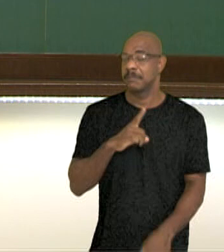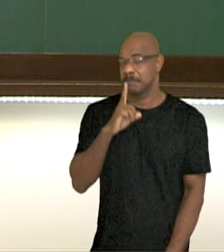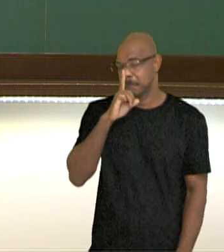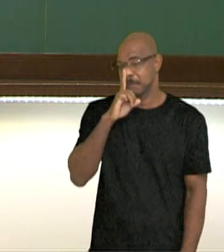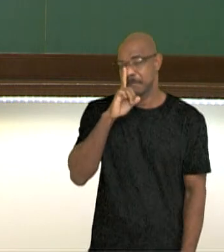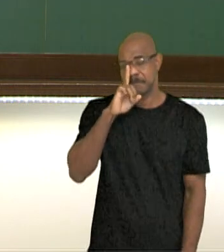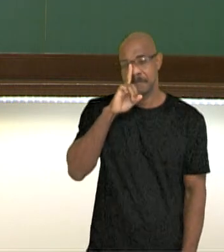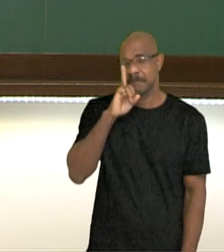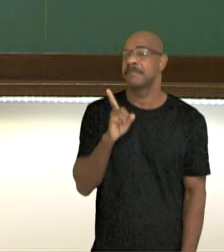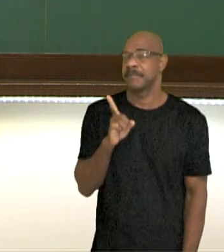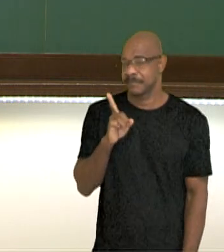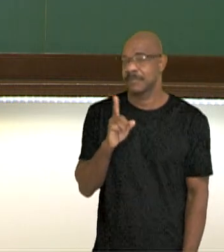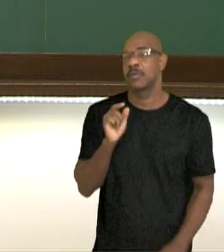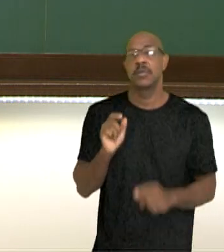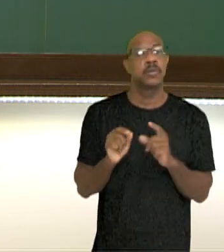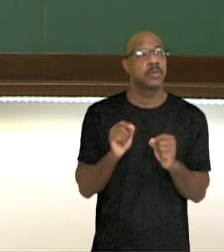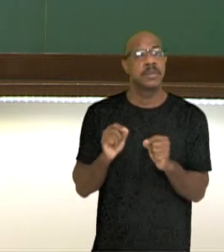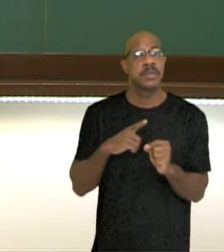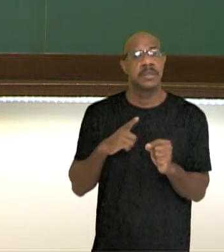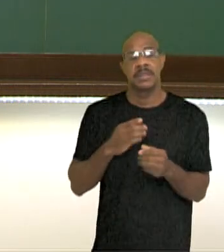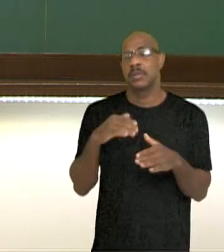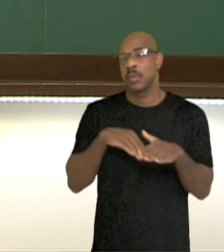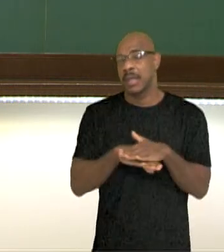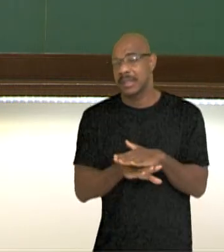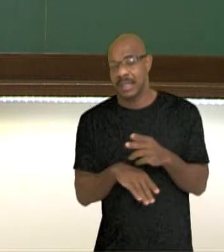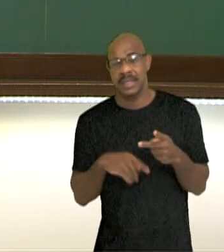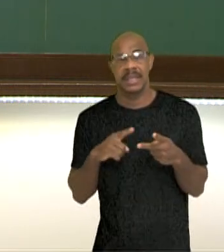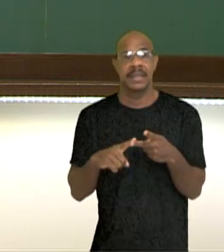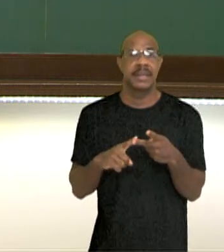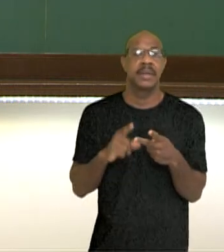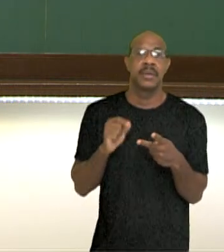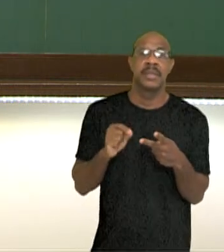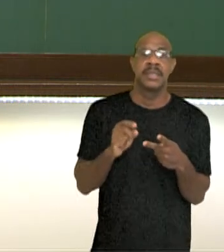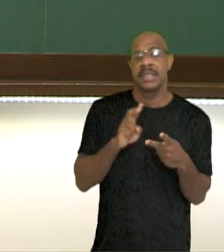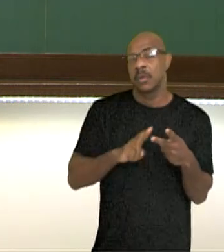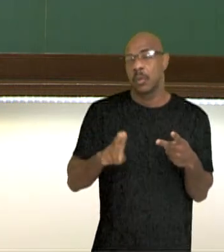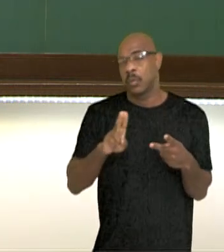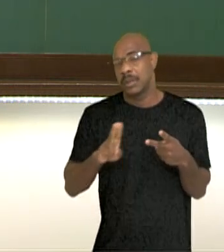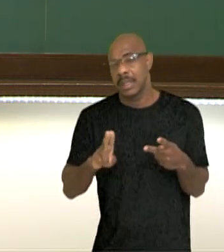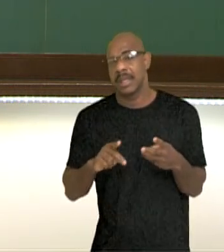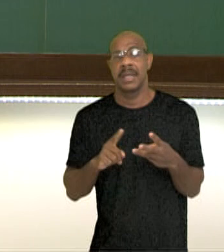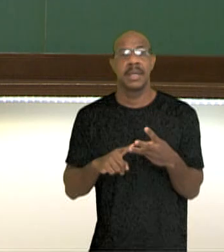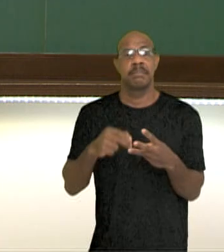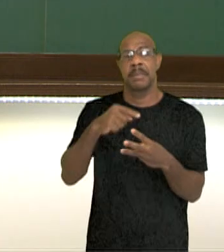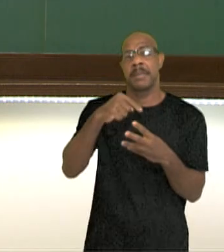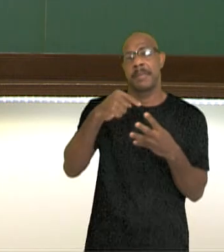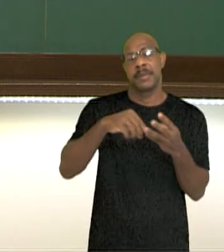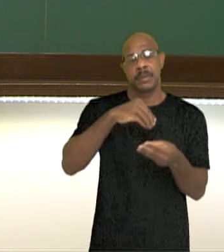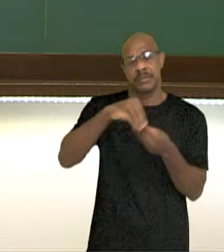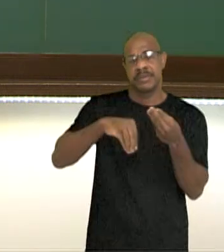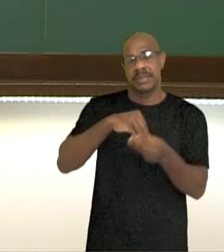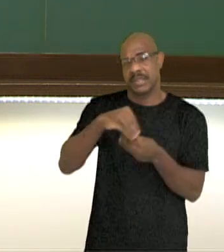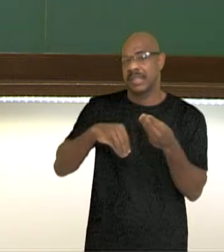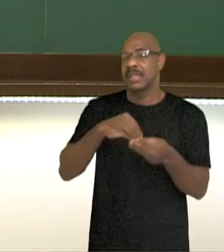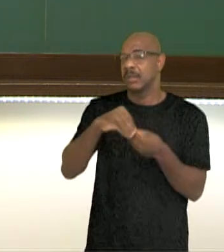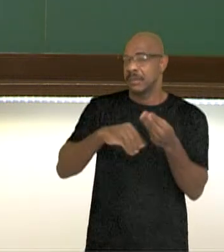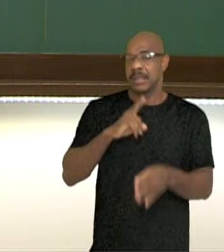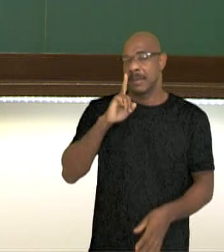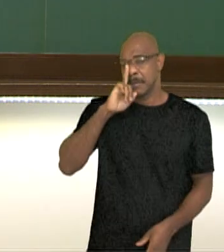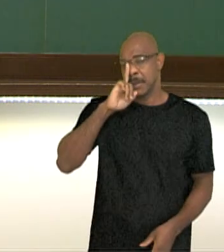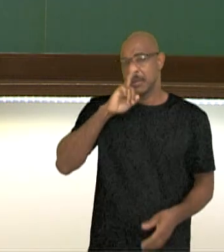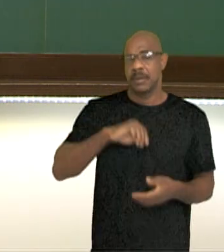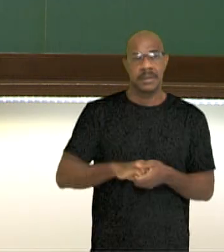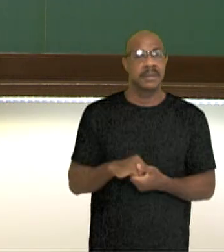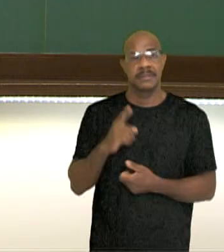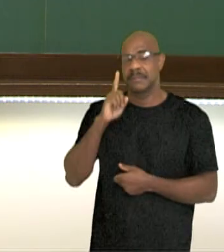ao manusear, ao armazenar, ao se utilizar dessas substâncias químicas. Veja só que